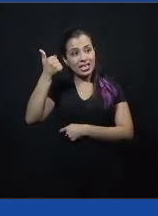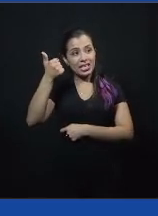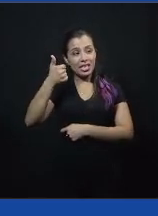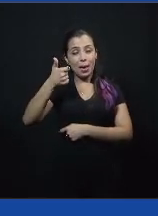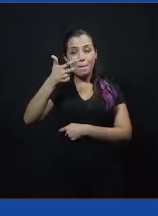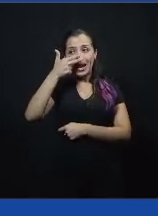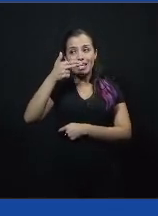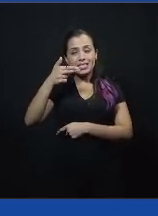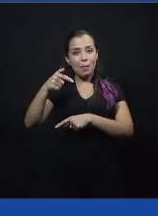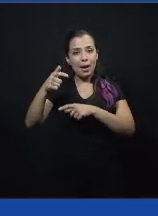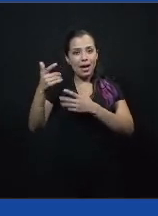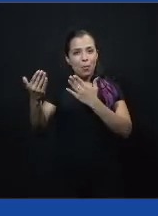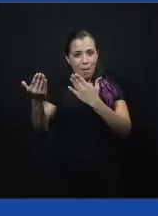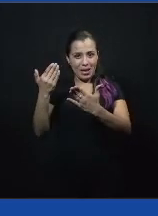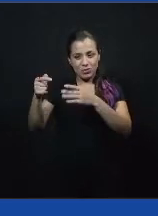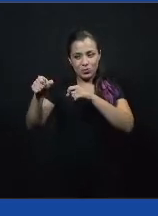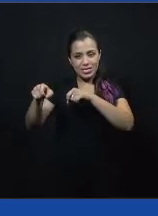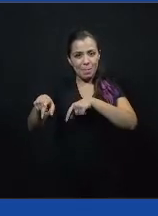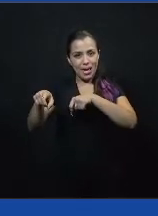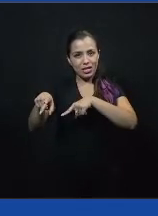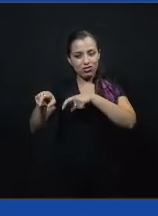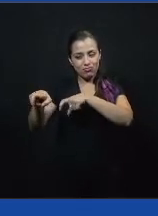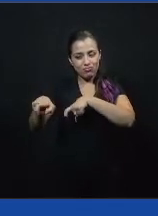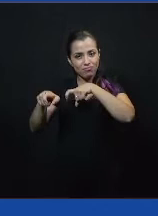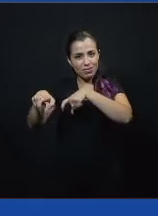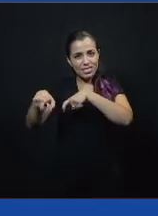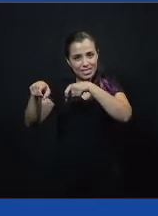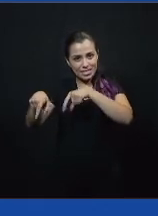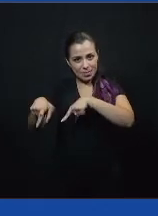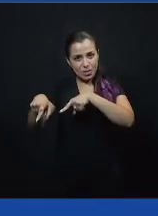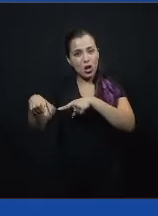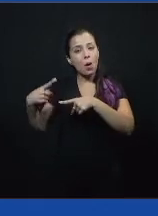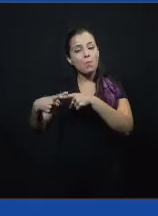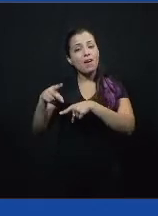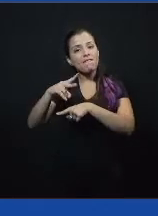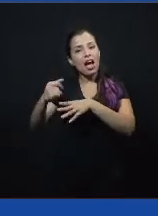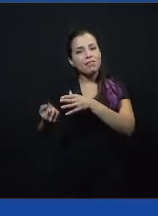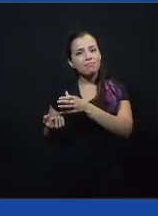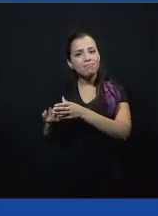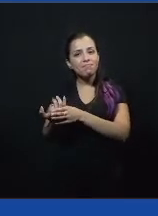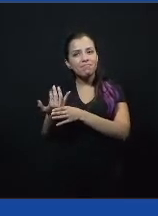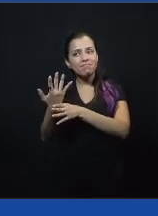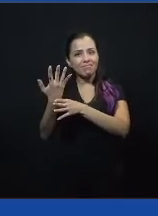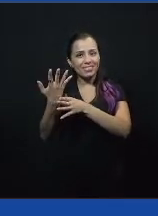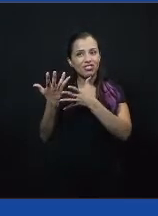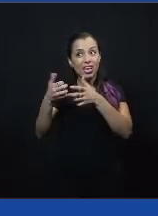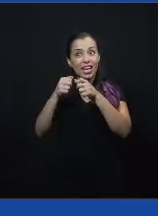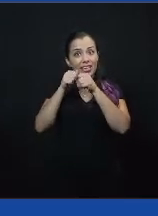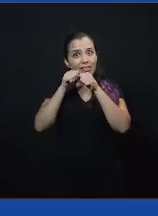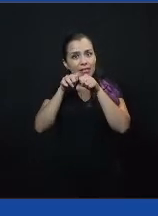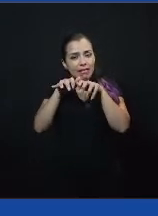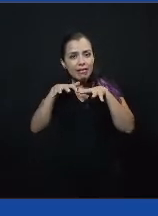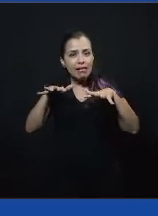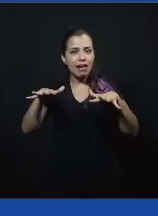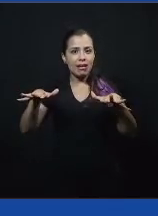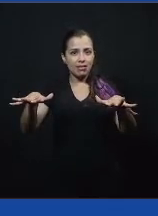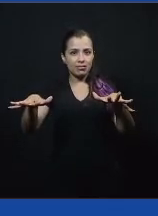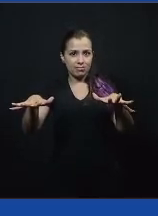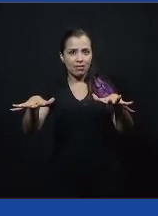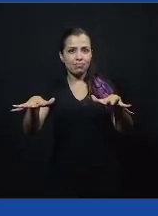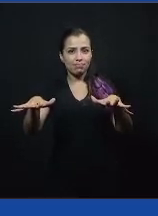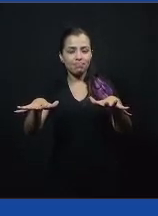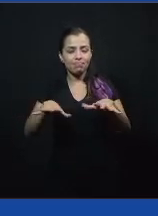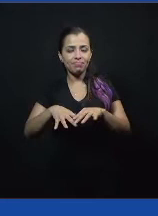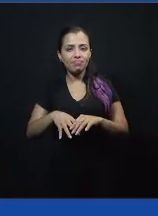sementinha aqui na cidade onde isso a gente quer que eu corra em todos os bairros aqui onde